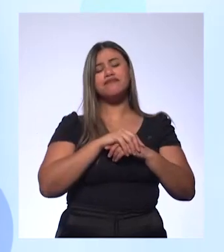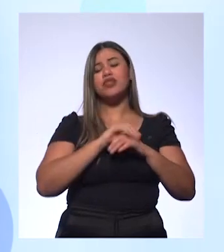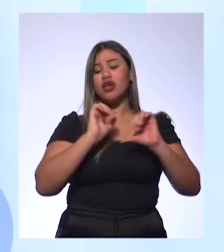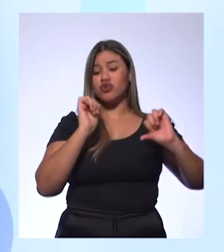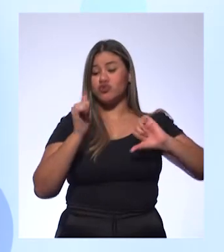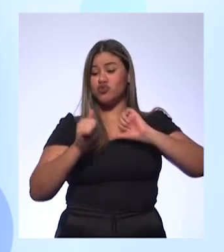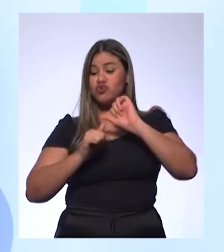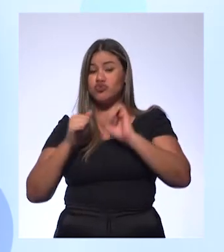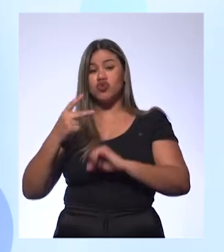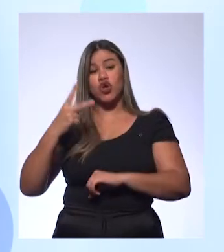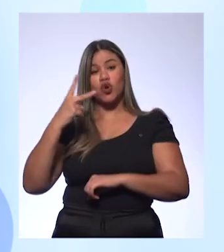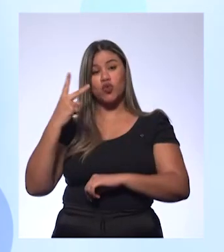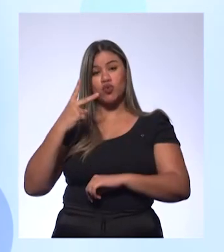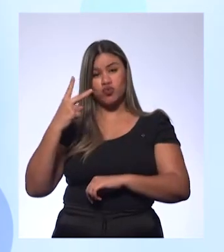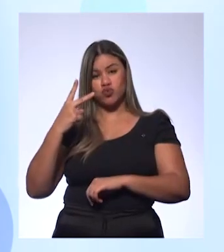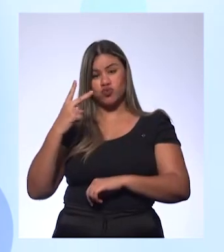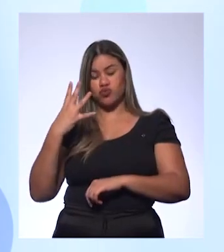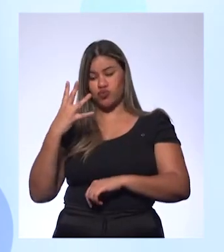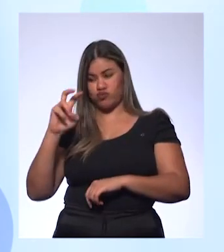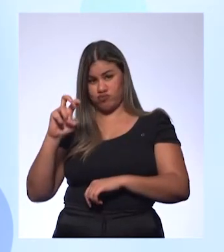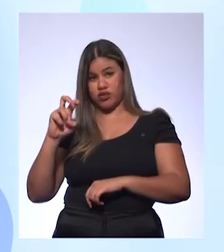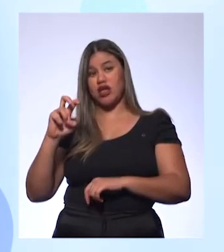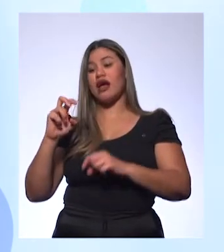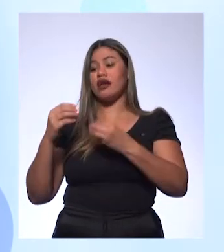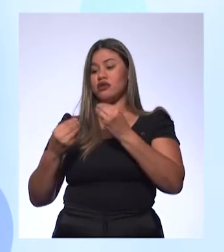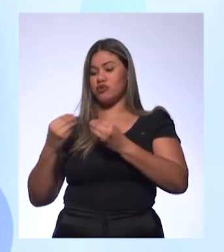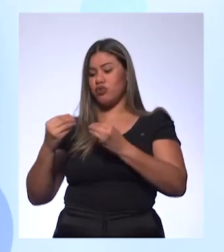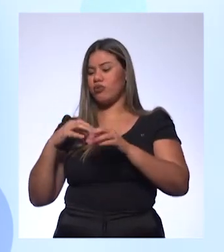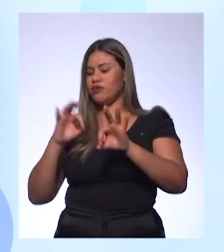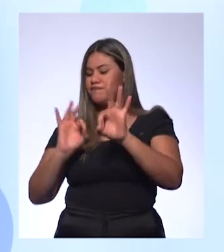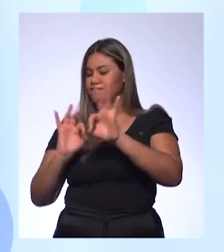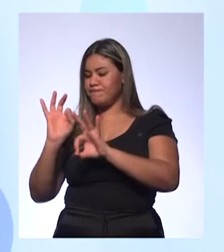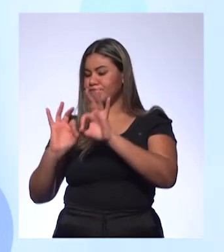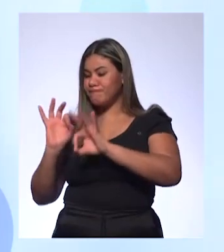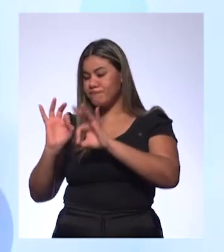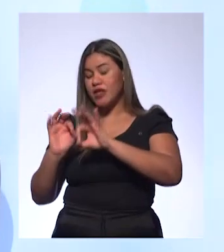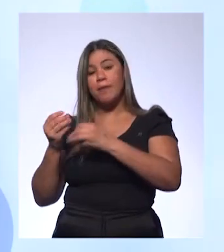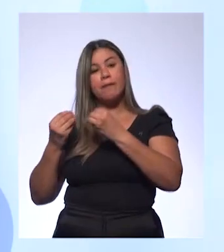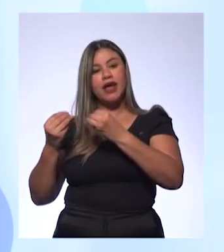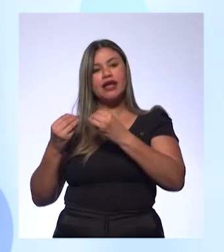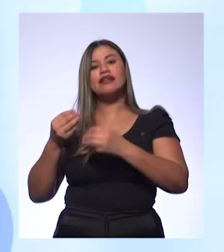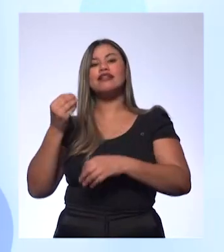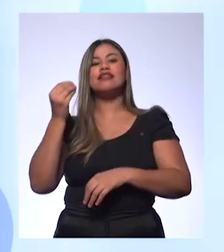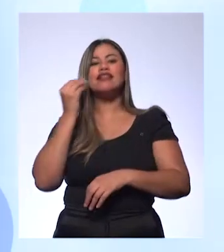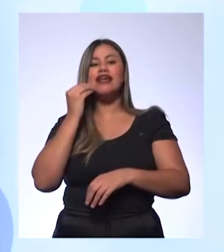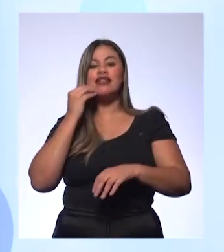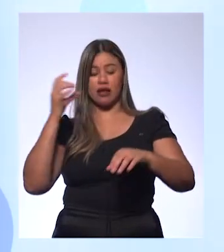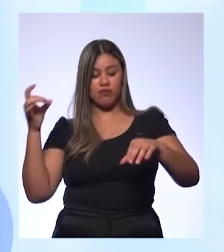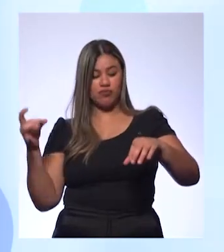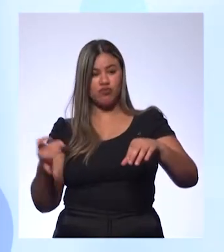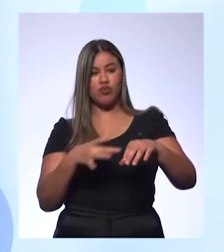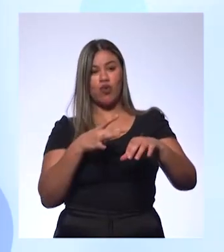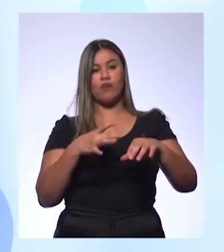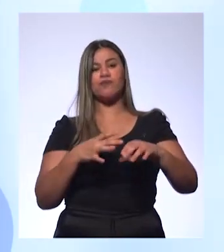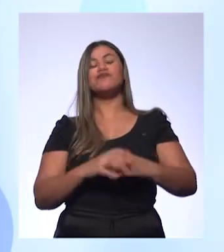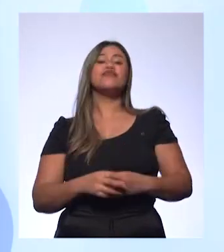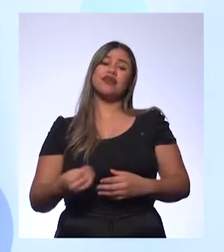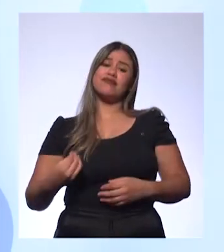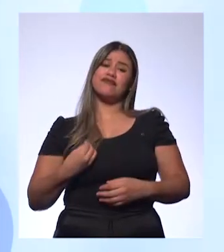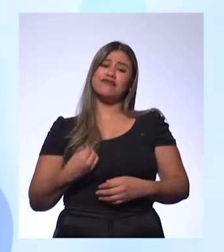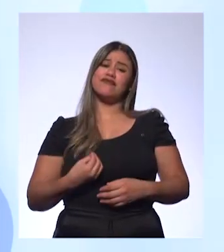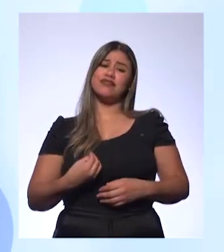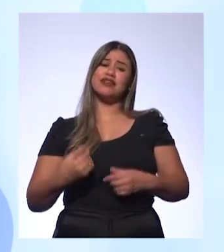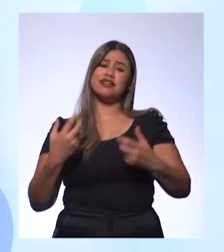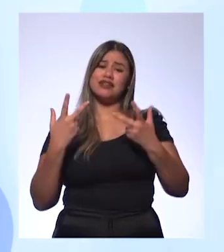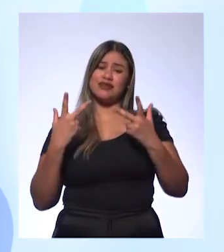mais organizado para fazer o gol. E na nossa vida a mesma coisa, né? Às vezes o primeiro tempo a gente não faz muito gol, a